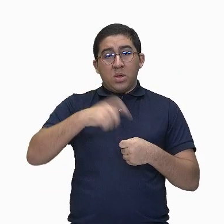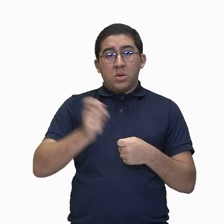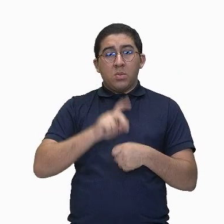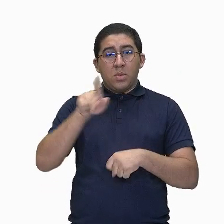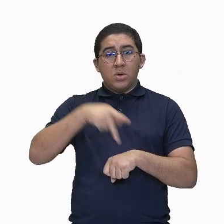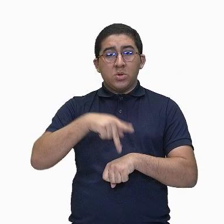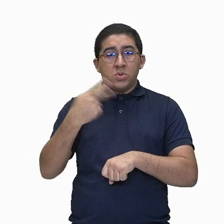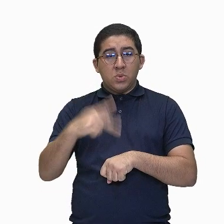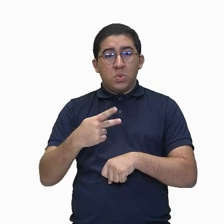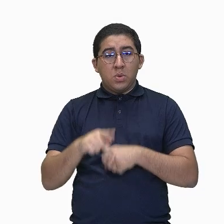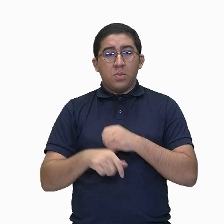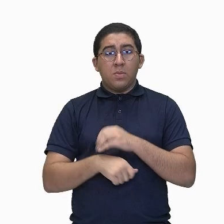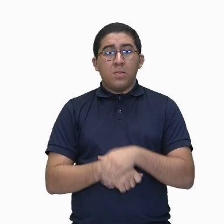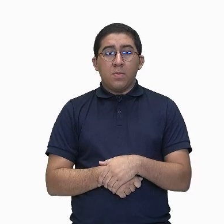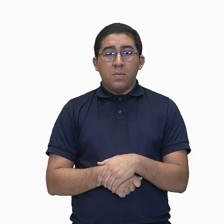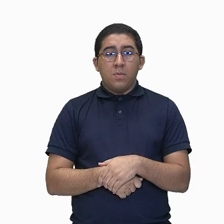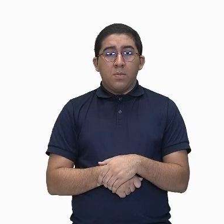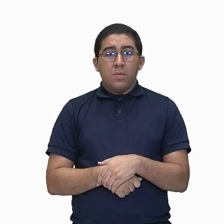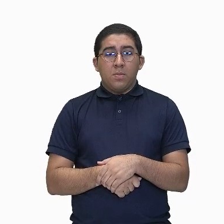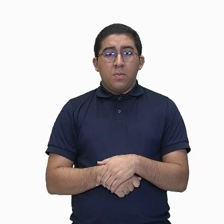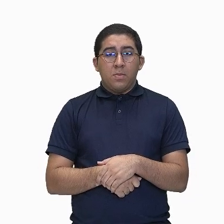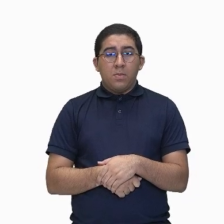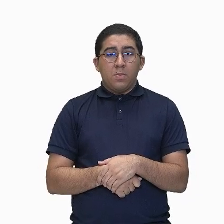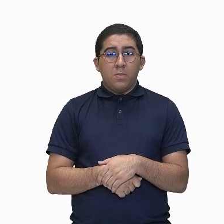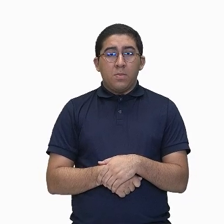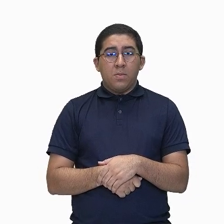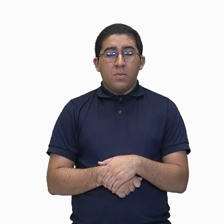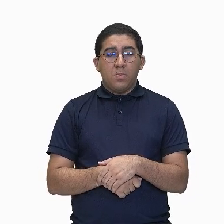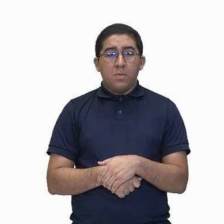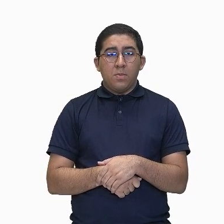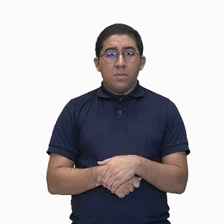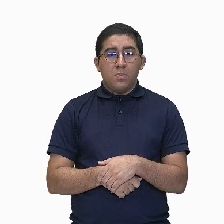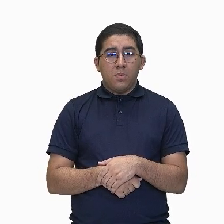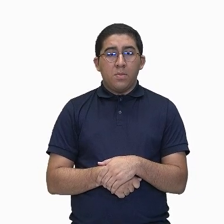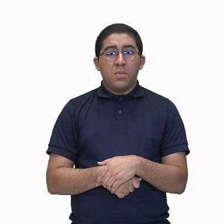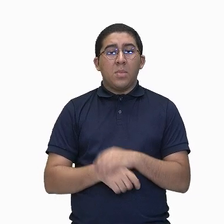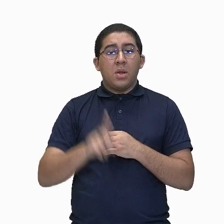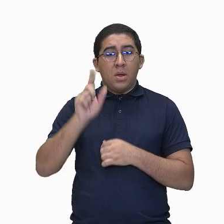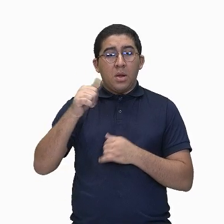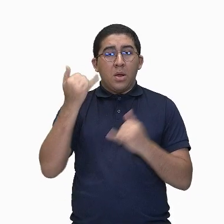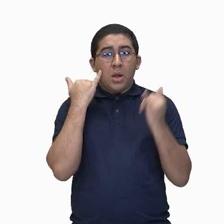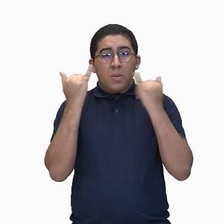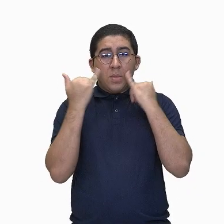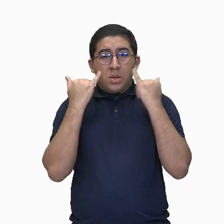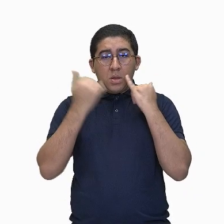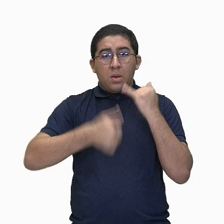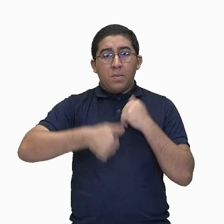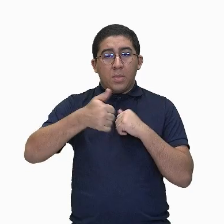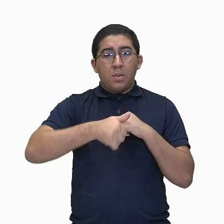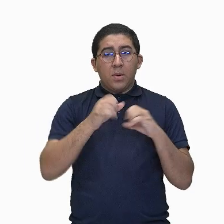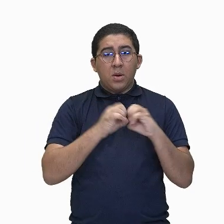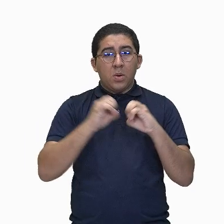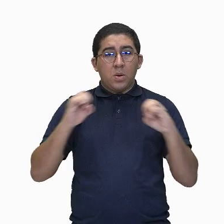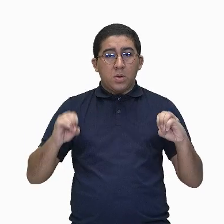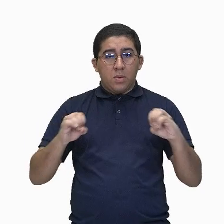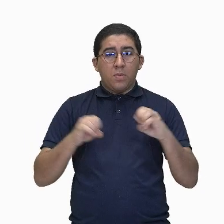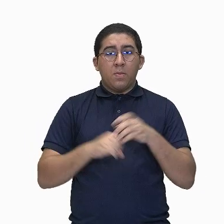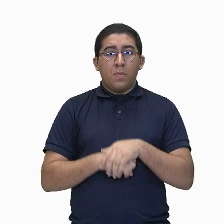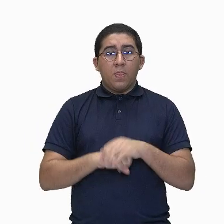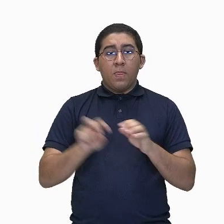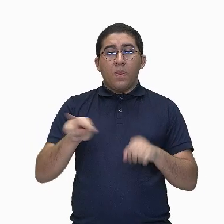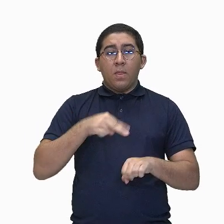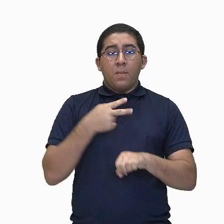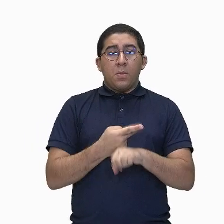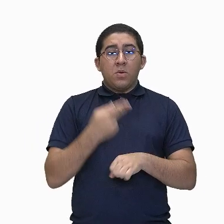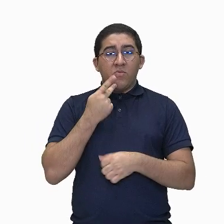forma voluntária ou não. Então, essa é a informação que está na primeira oração. Seguindo, ele diz,